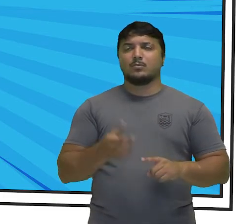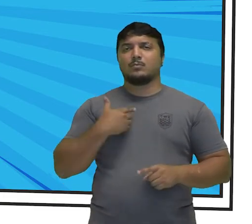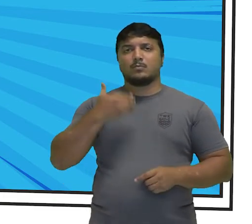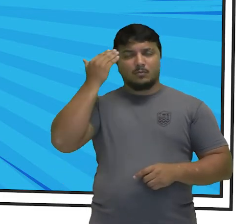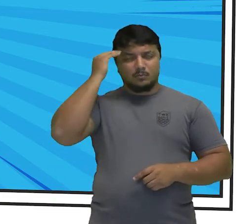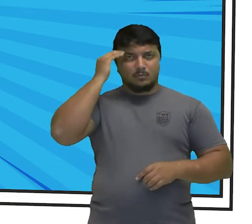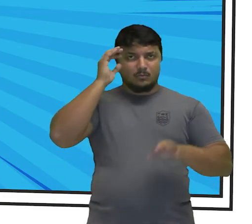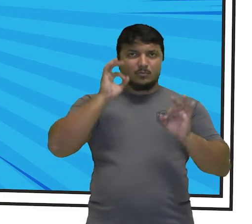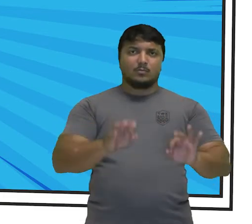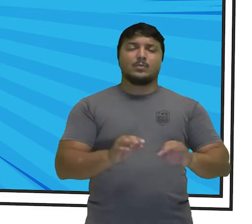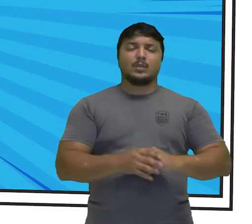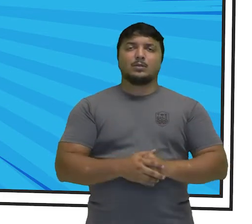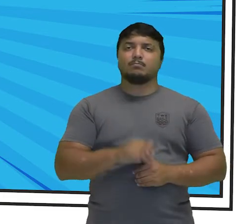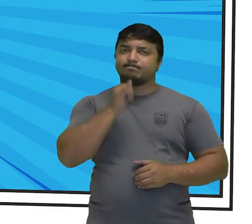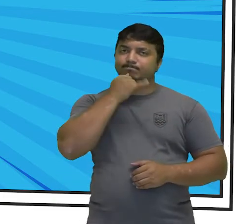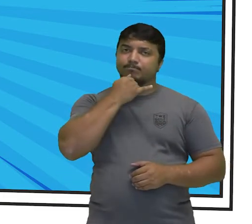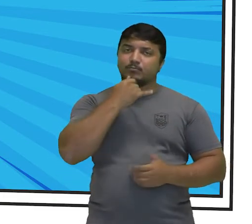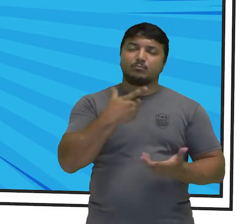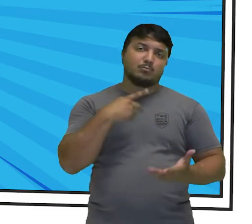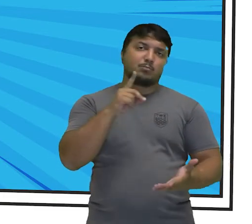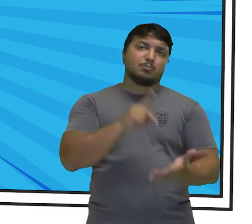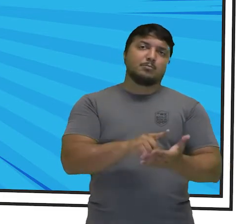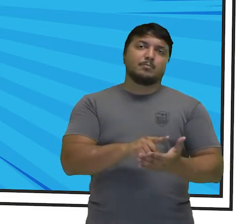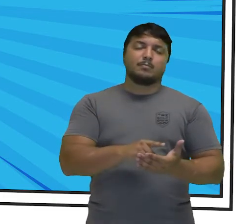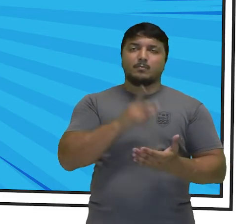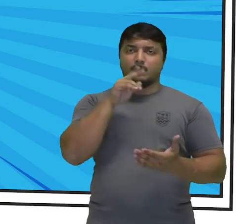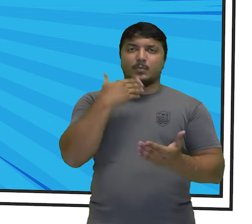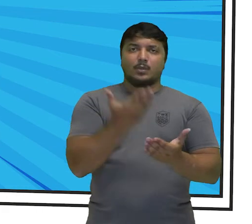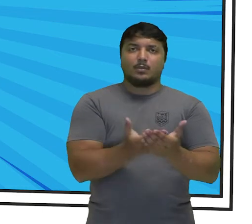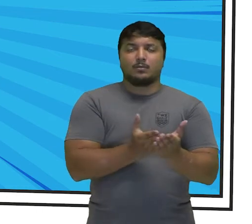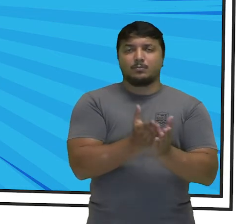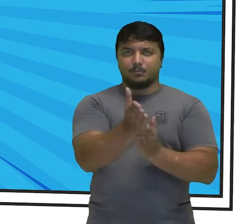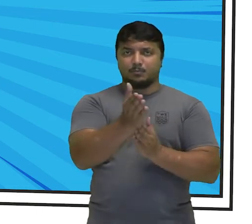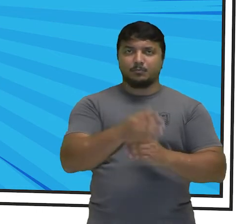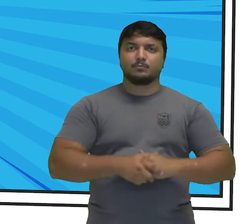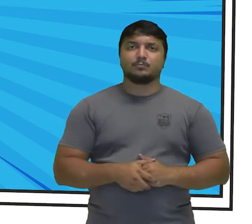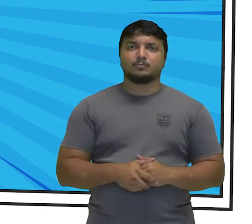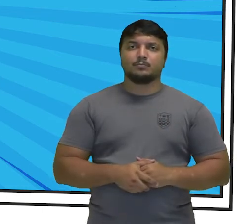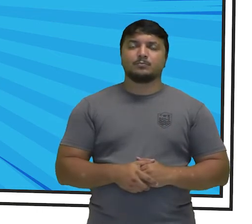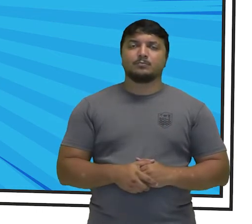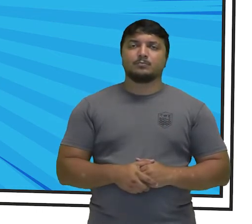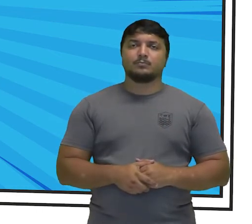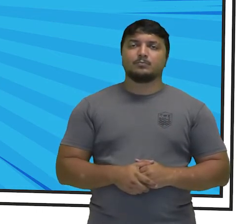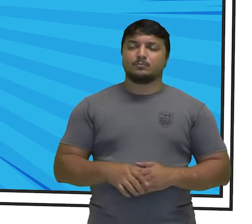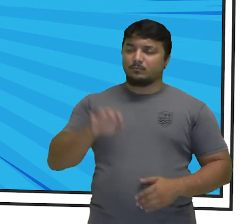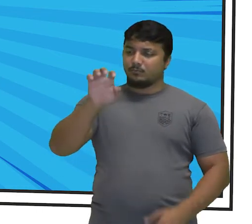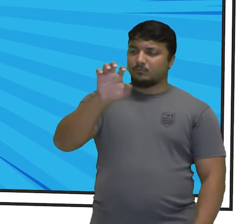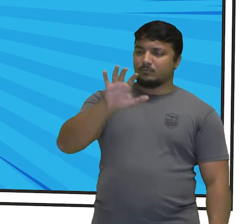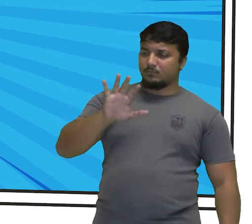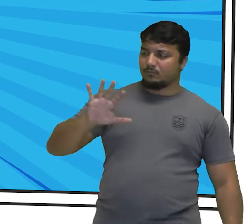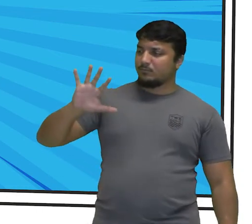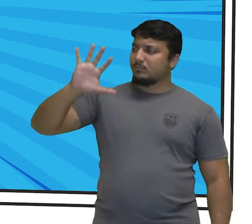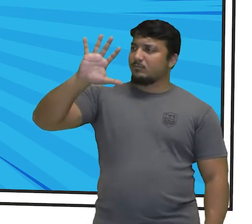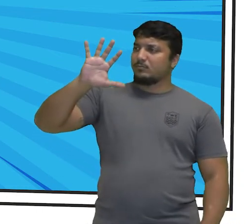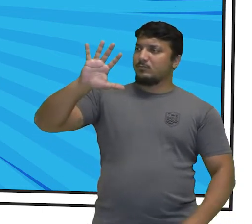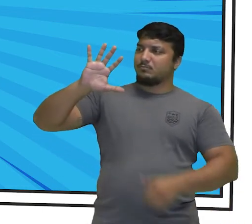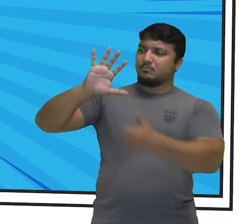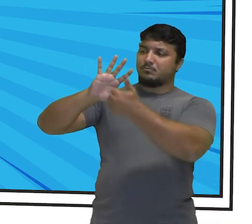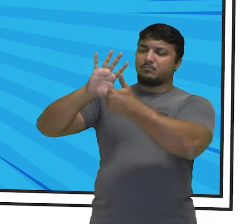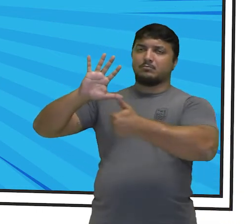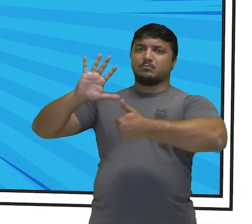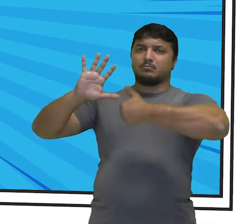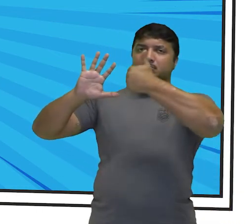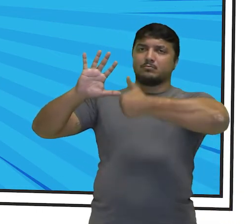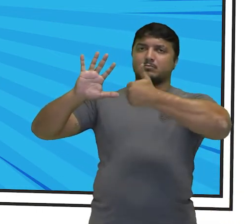entendimento, infelizmente, uma realidade que ainda perdura. Vamos lá. A Europa saiu na frente